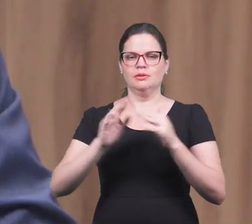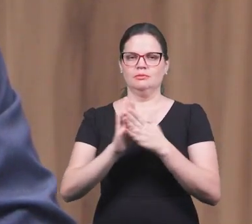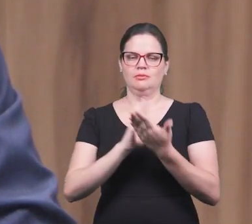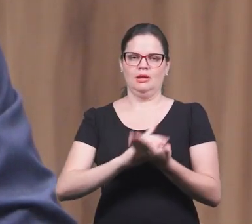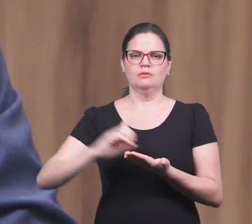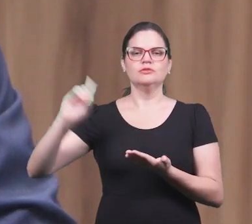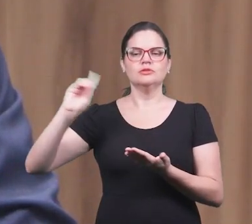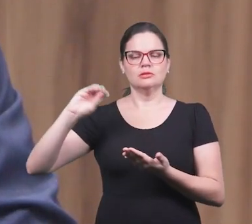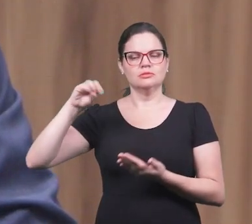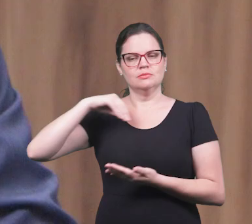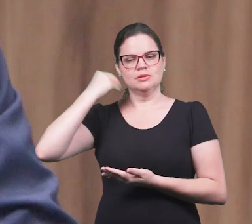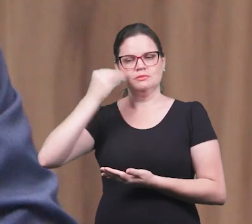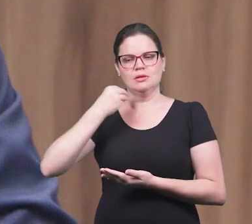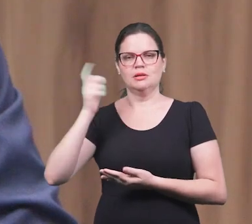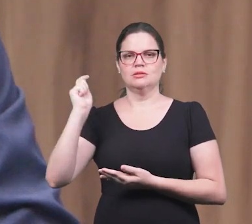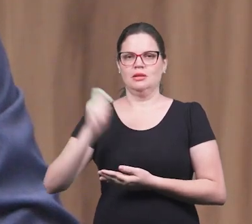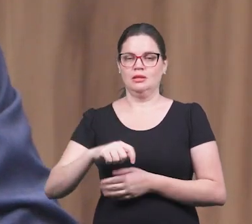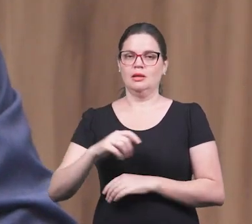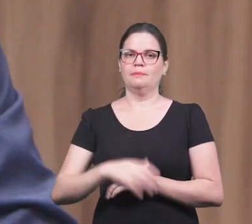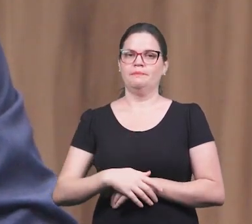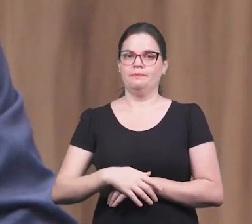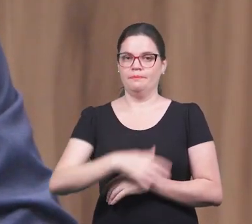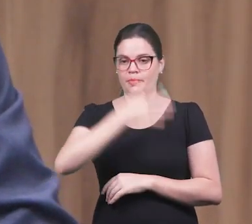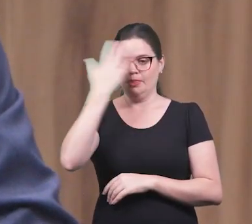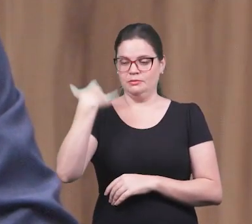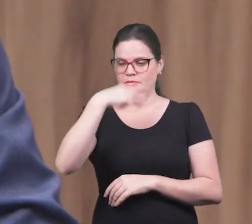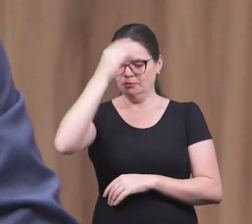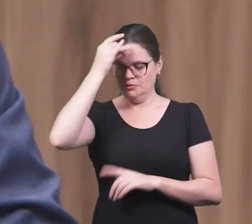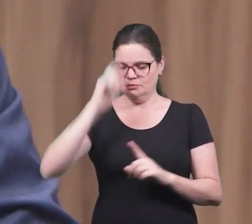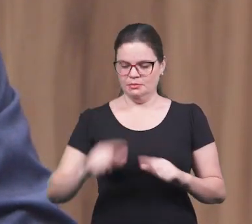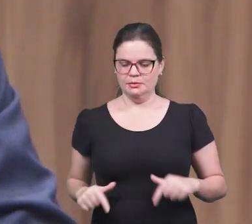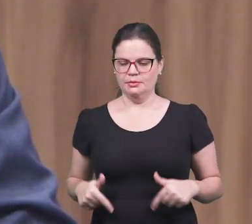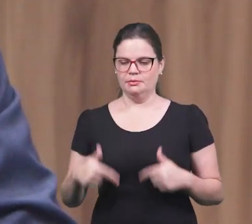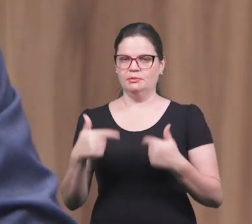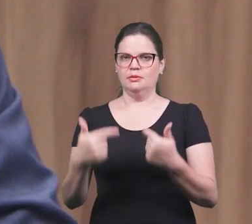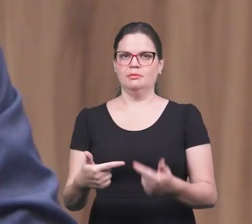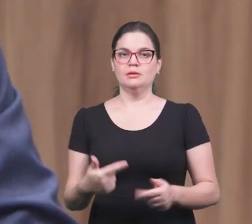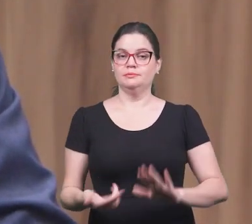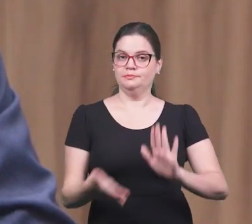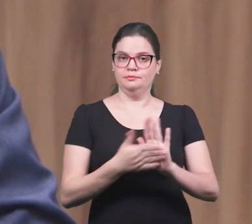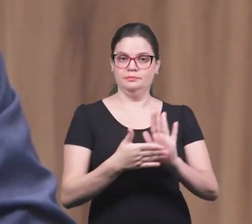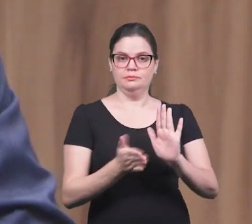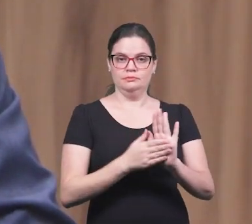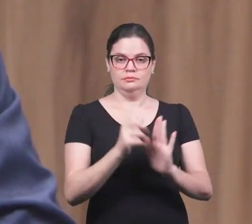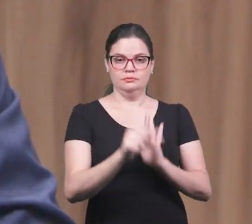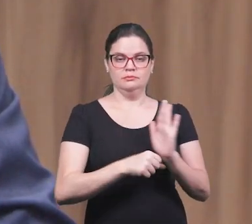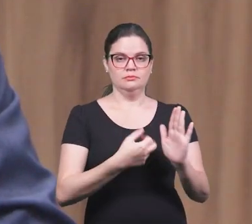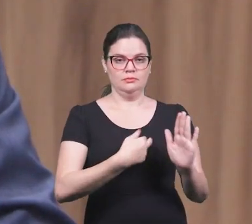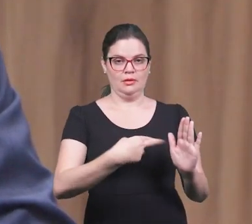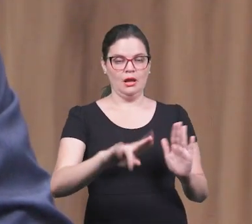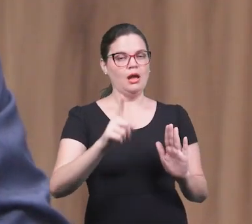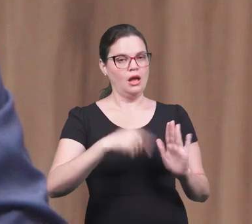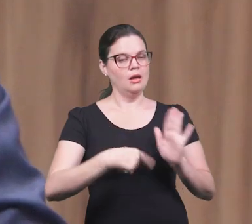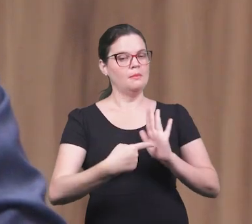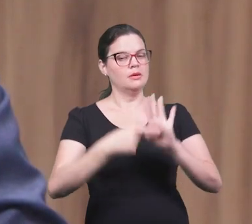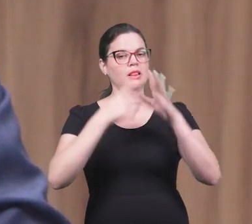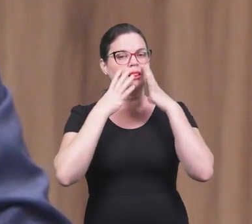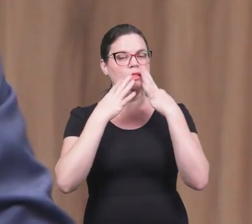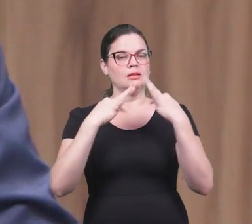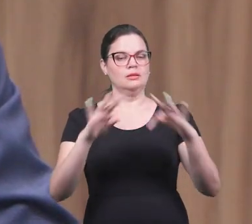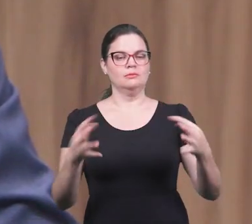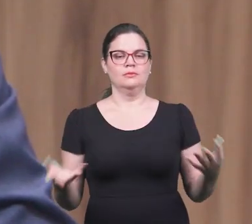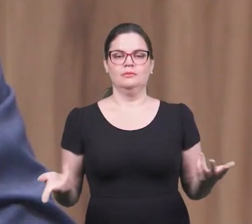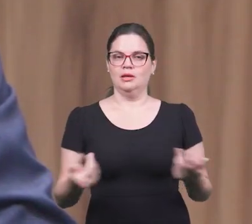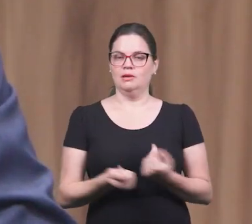independente disto. A reforma ela é um testemunho notável disto, porque exatamente